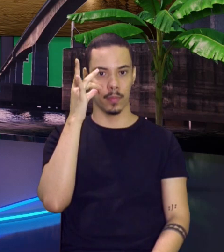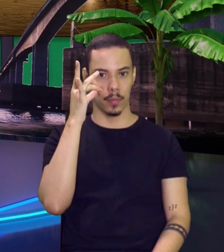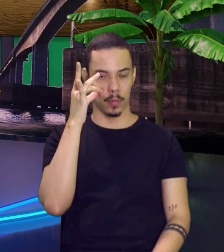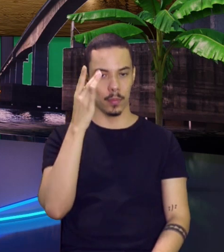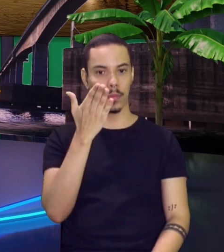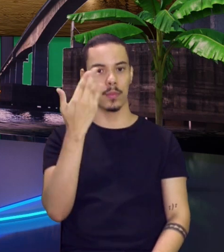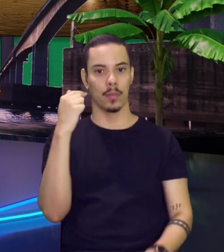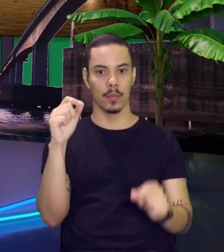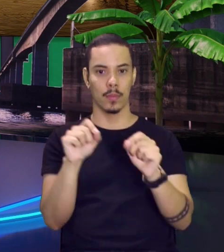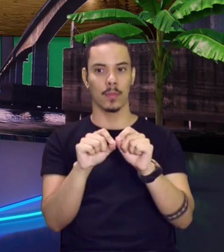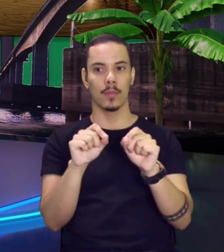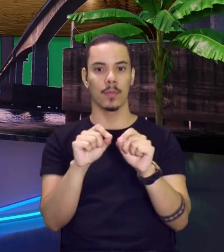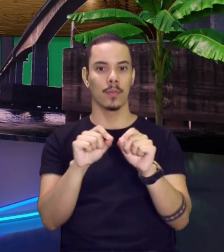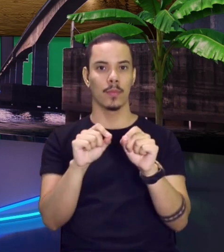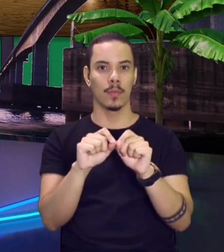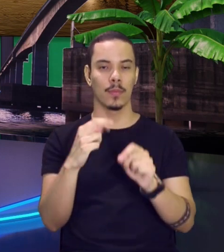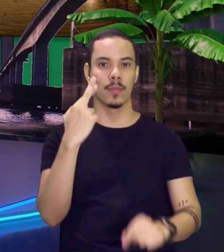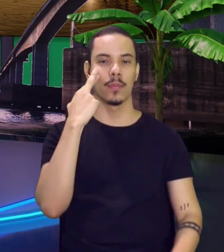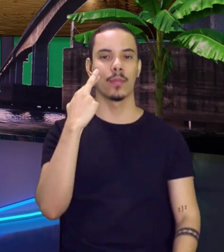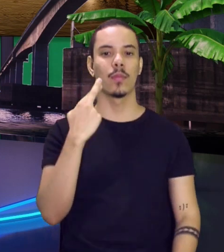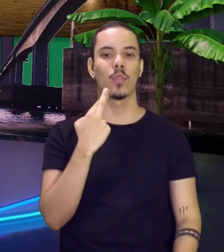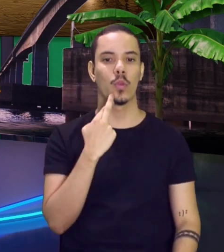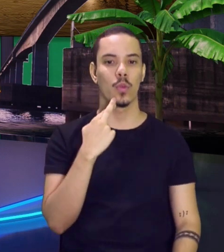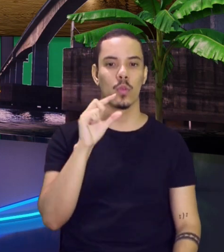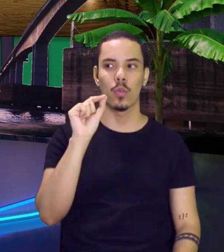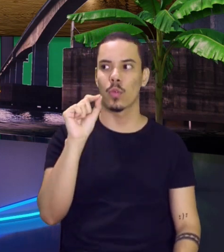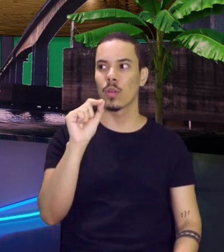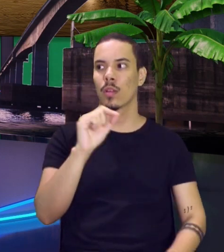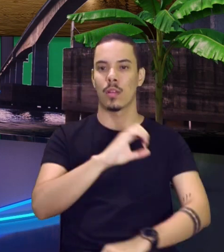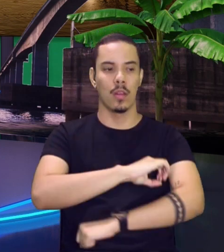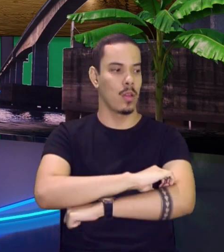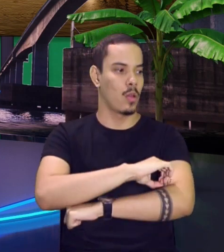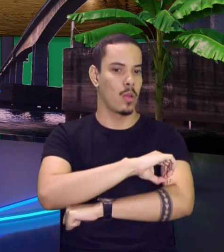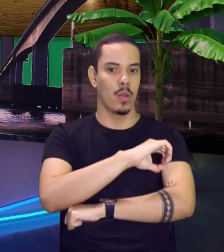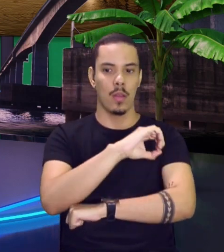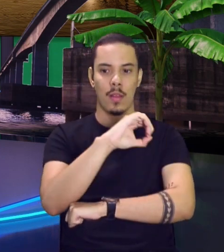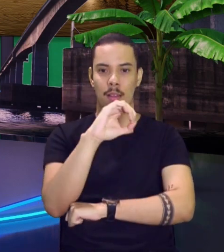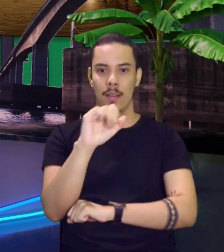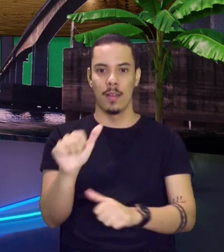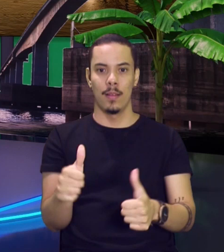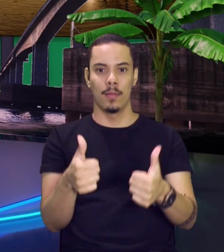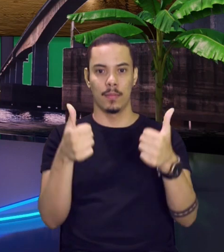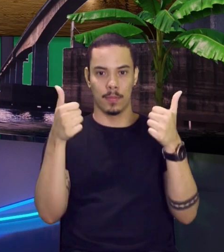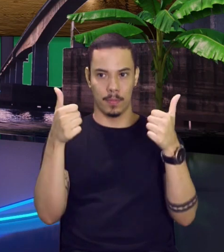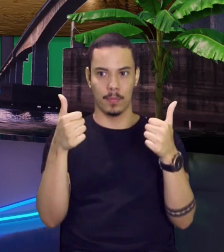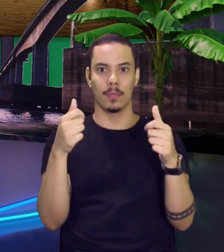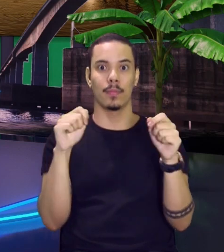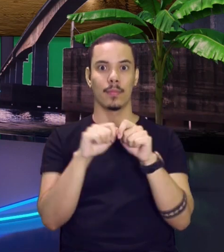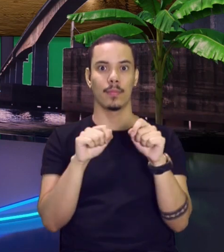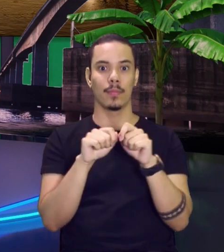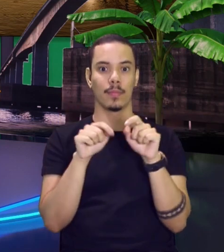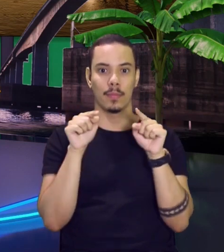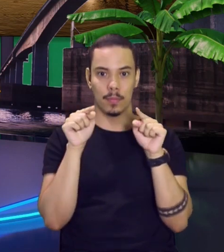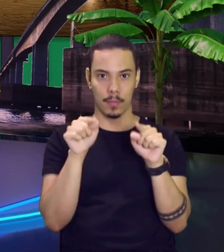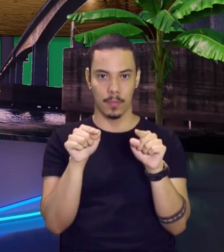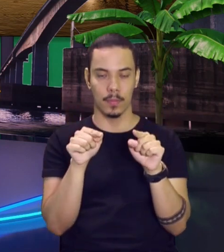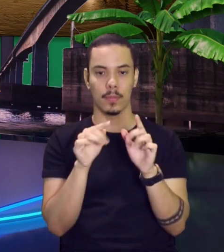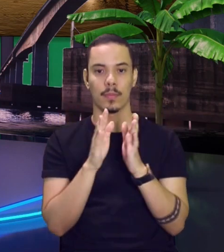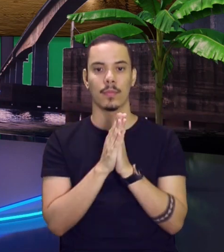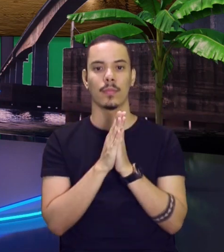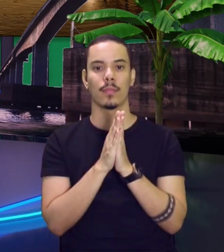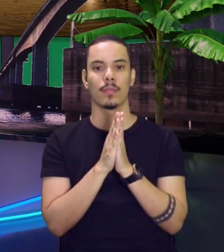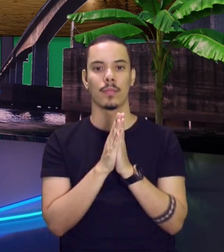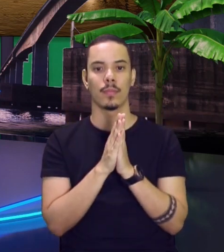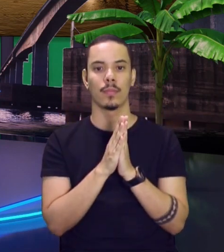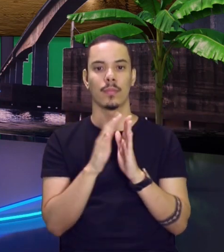Vamos fazer de Rondônia um amanhecer melhor. E para fazer esse amanhecer melhor,